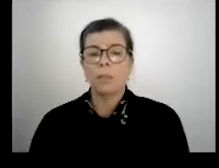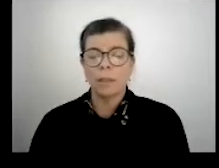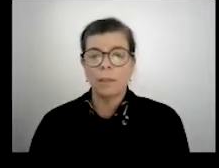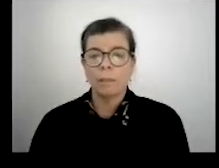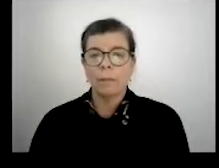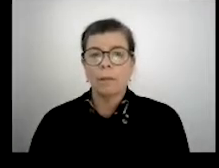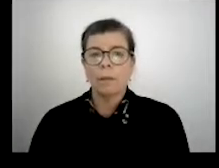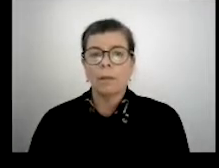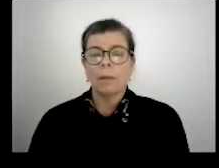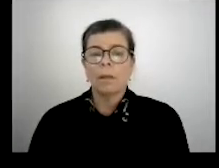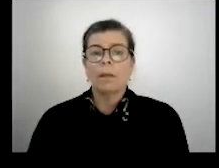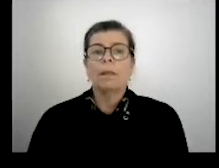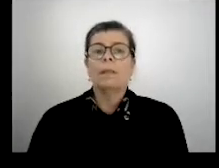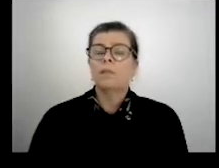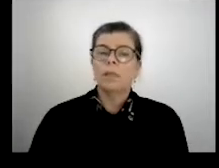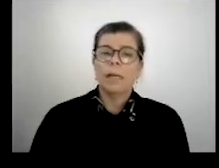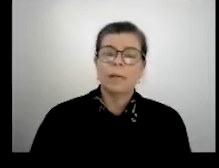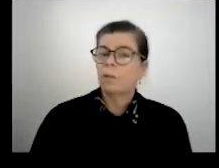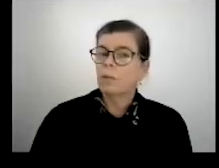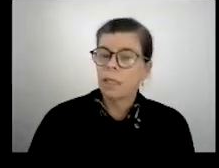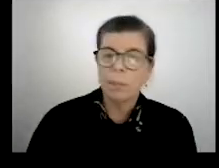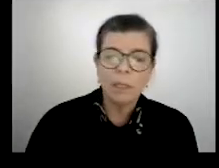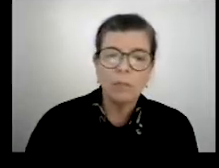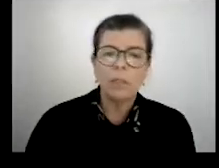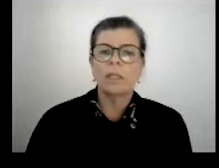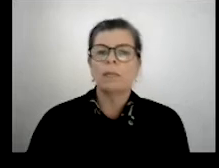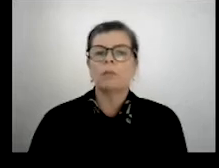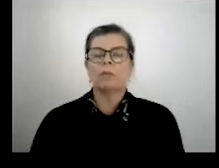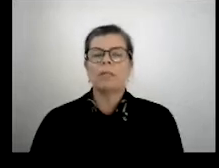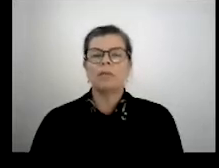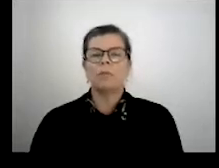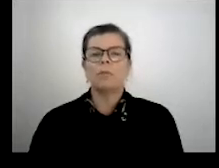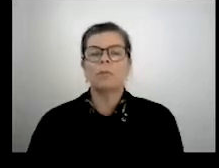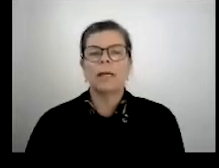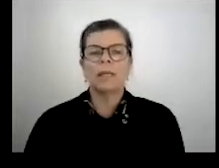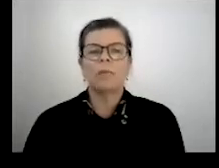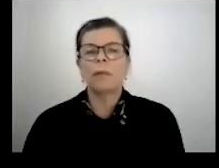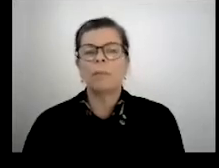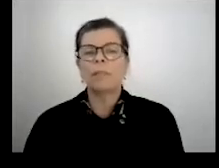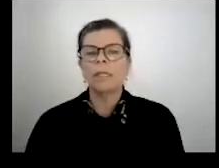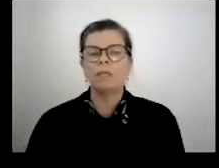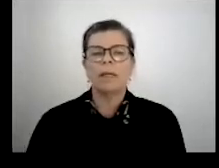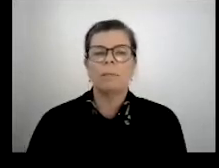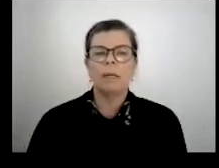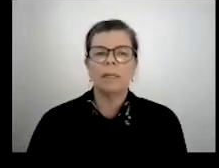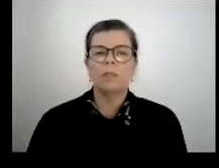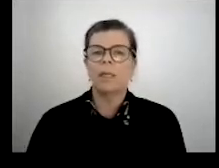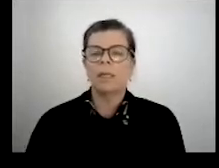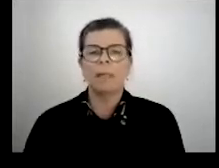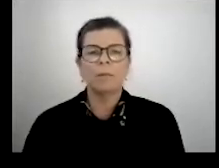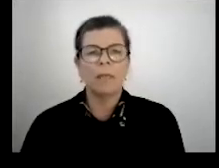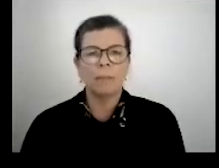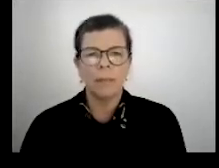de emergência. Desde lá, ou seja, mais de 20 anos, já considerávamos o simulado como uma importante ferramenta